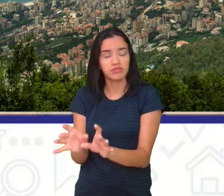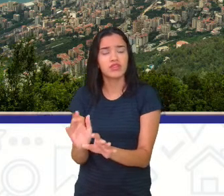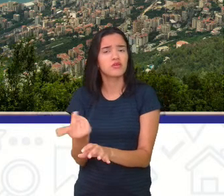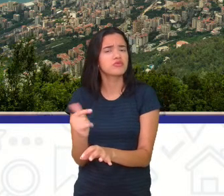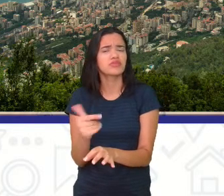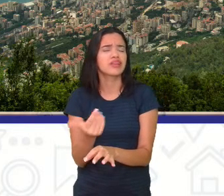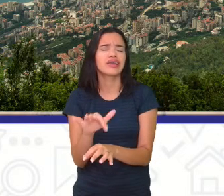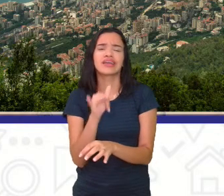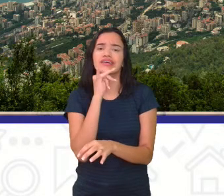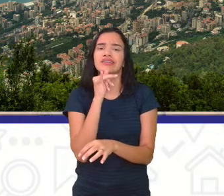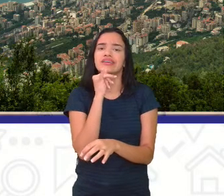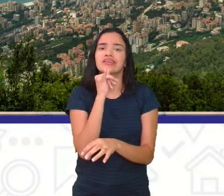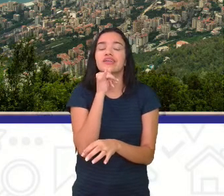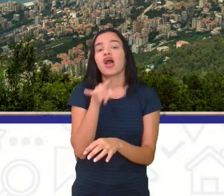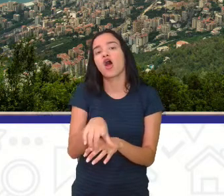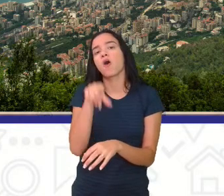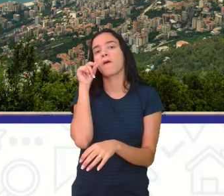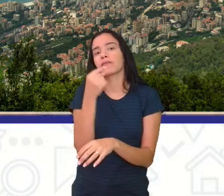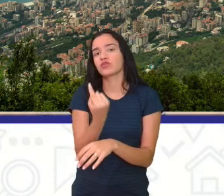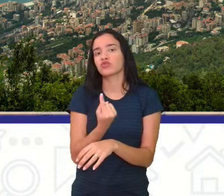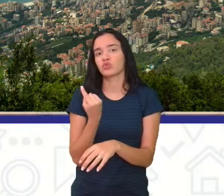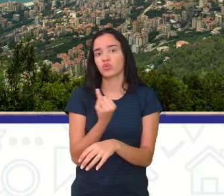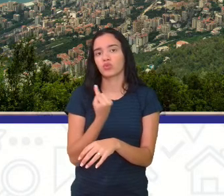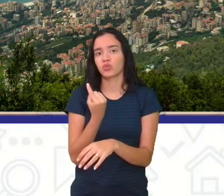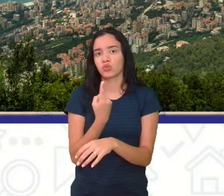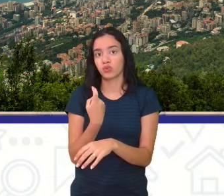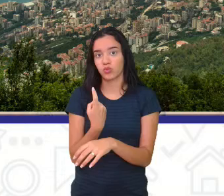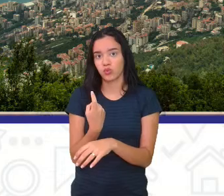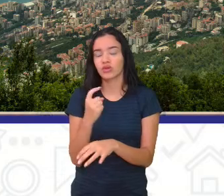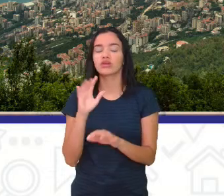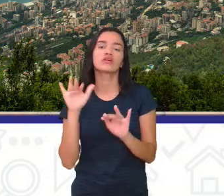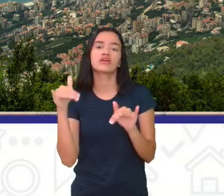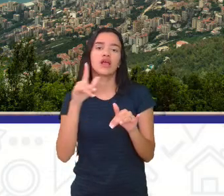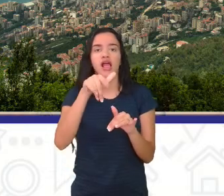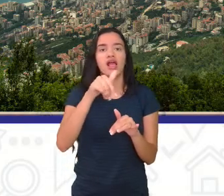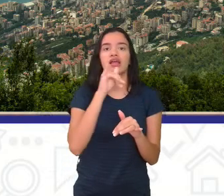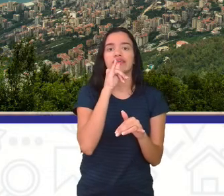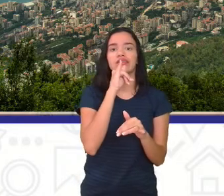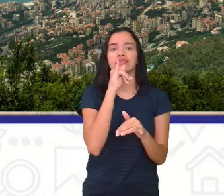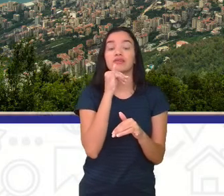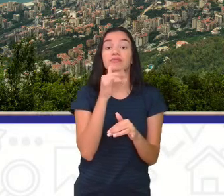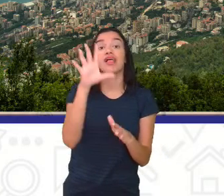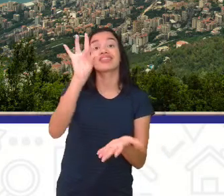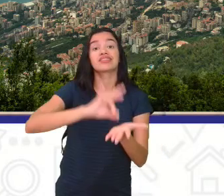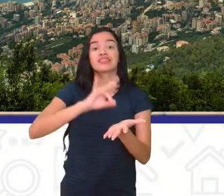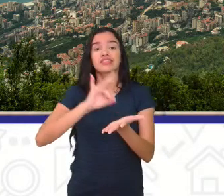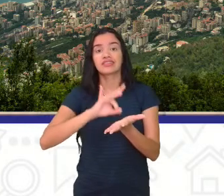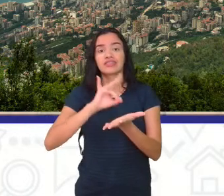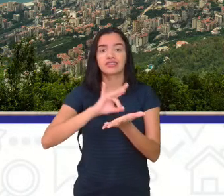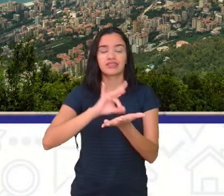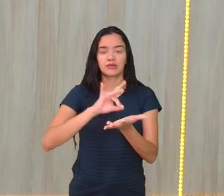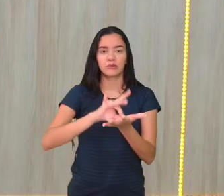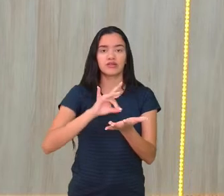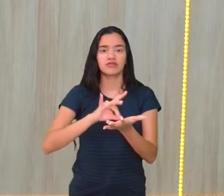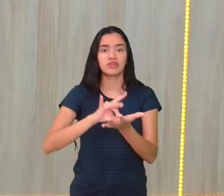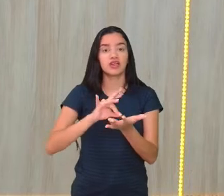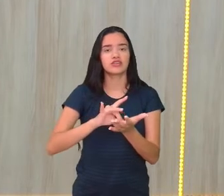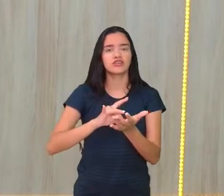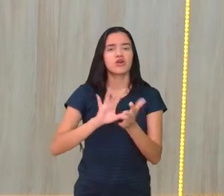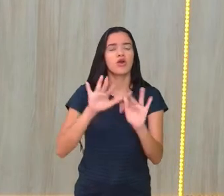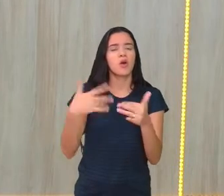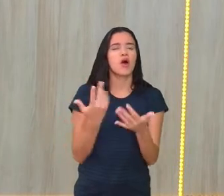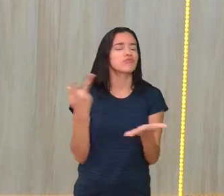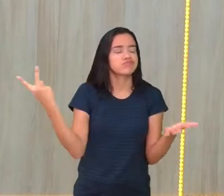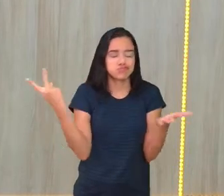tenha sido a única opção, certo? Não foi, né? Na verdade, corrigindo, né?